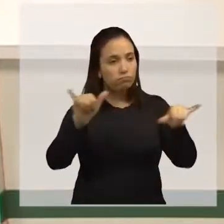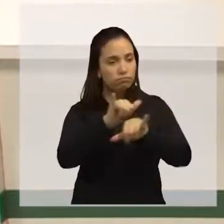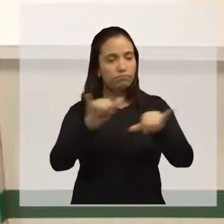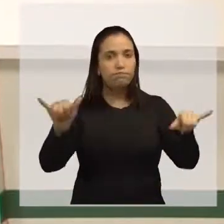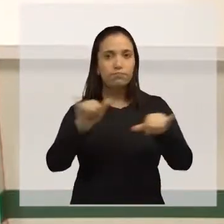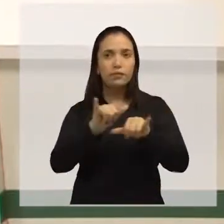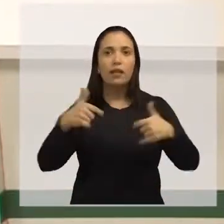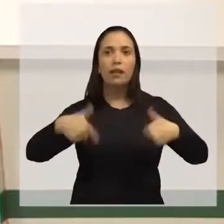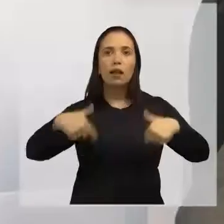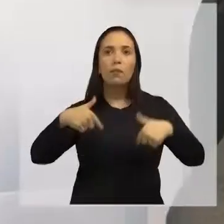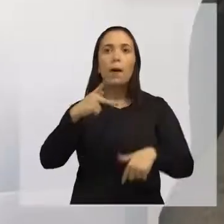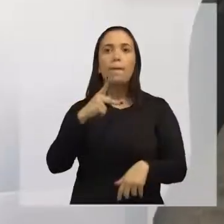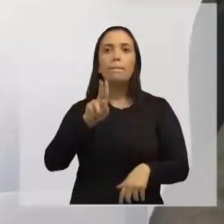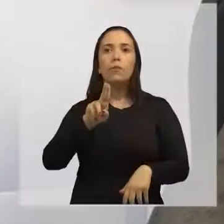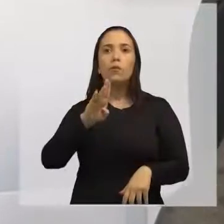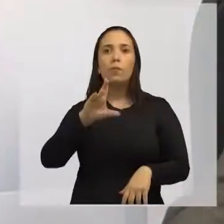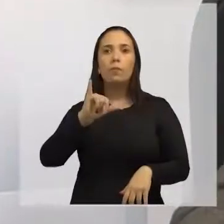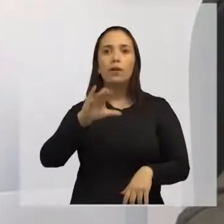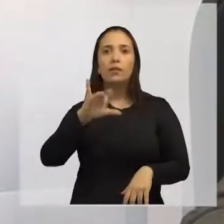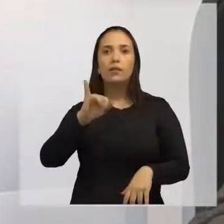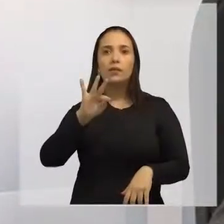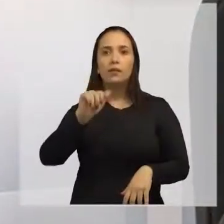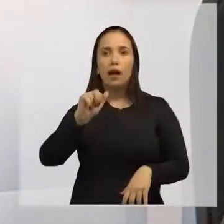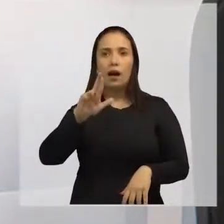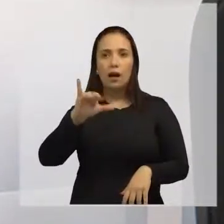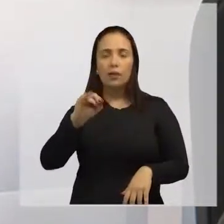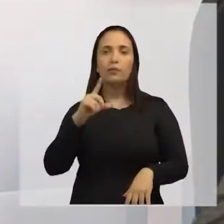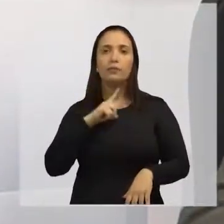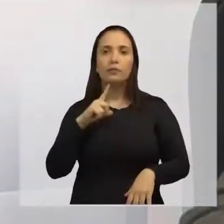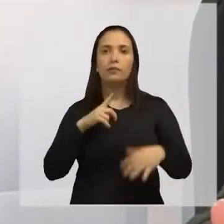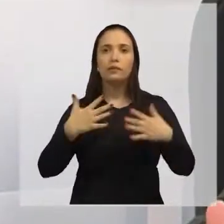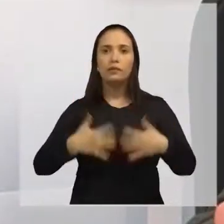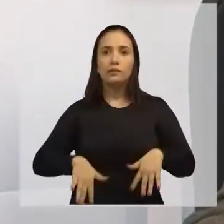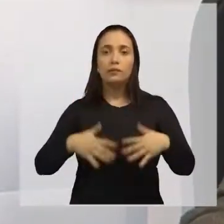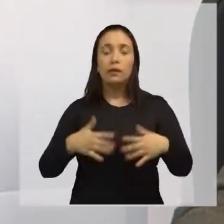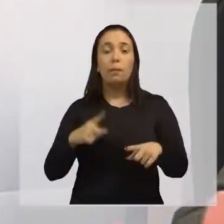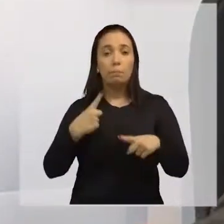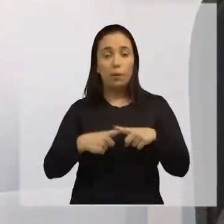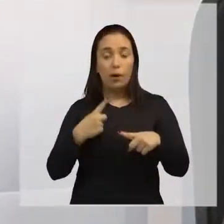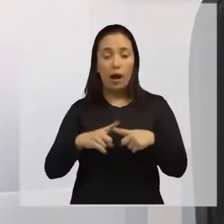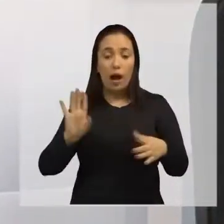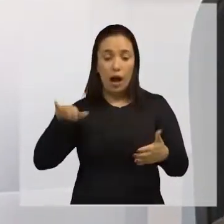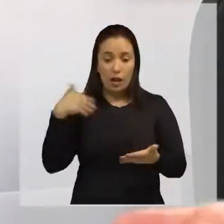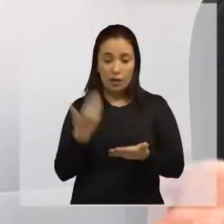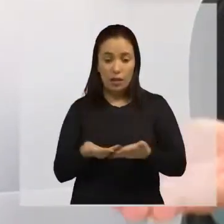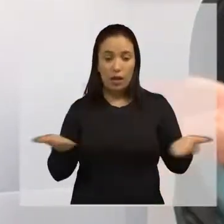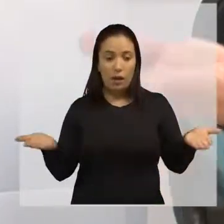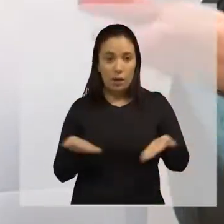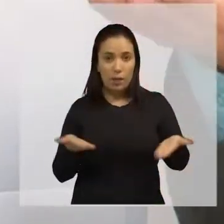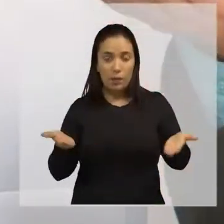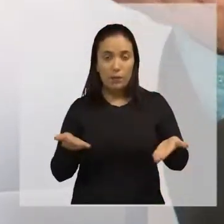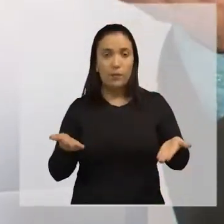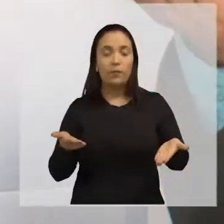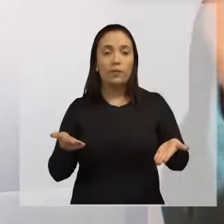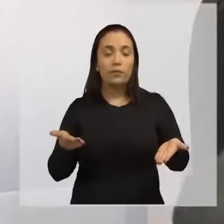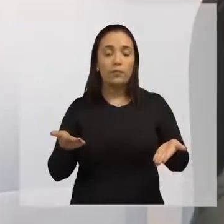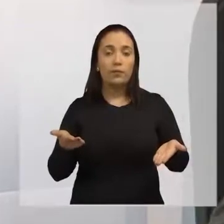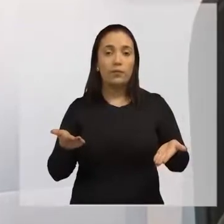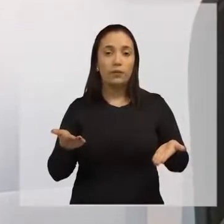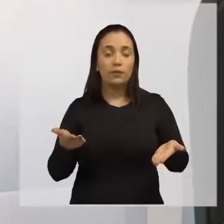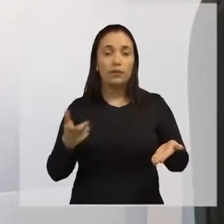Porque nesse período nós tínhamos peças publicitárias que exaltavam a grande oportunidade da gente